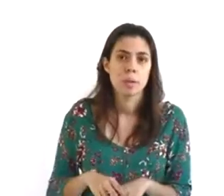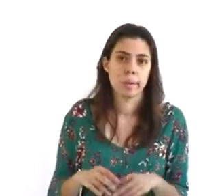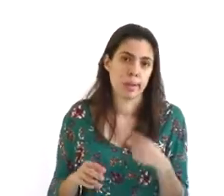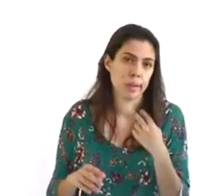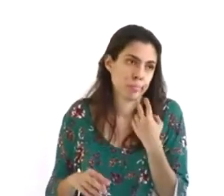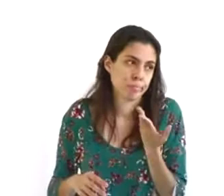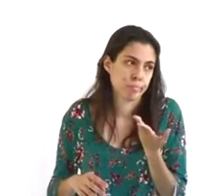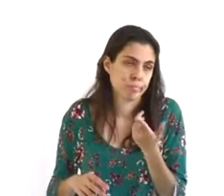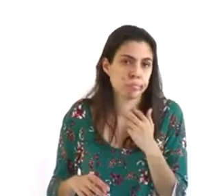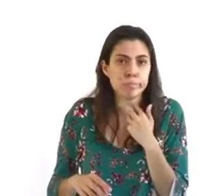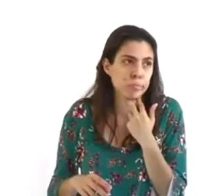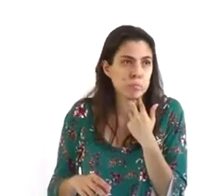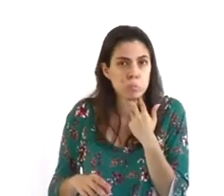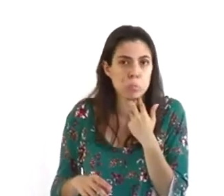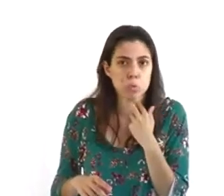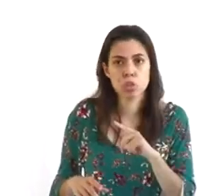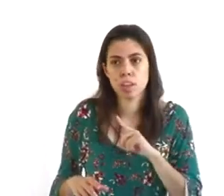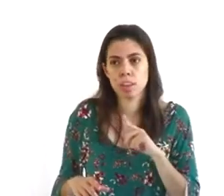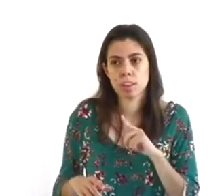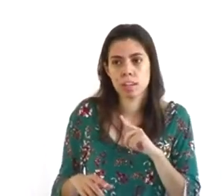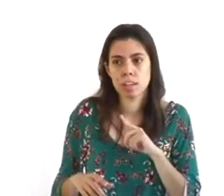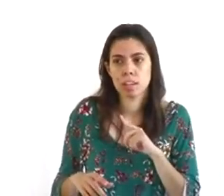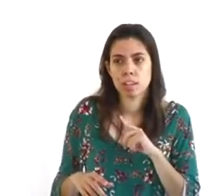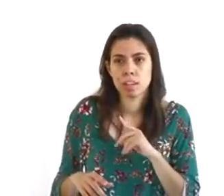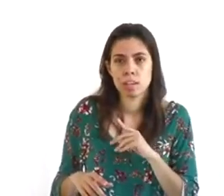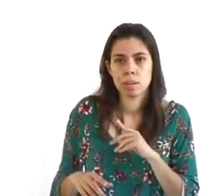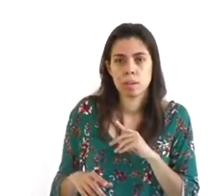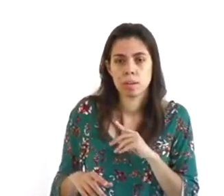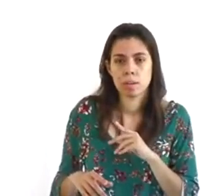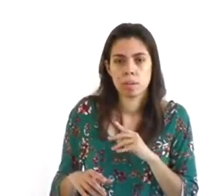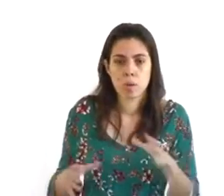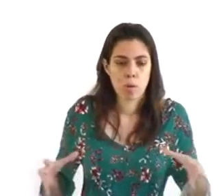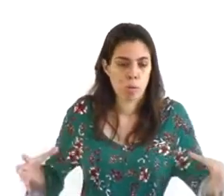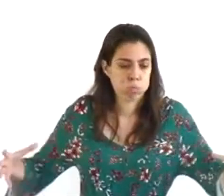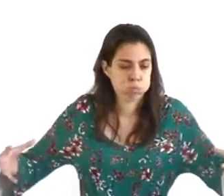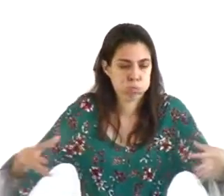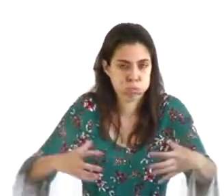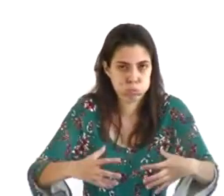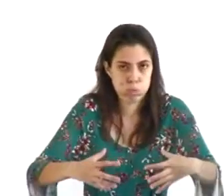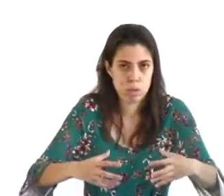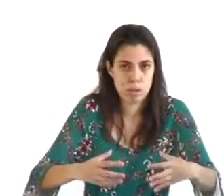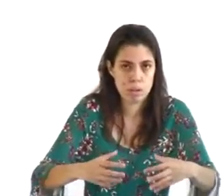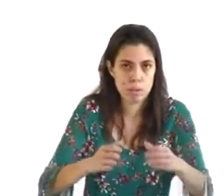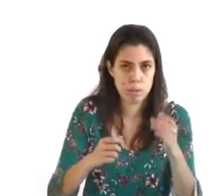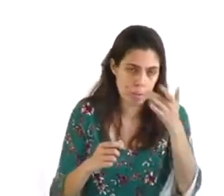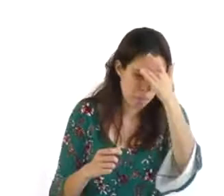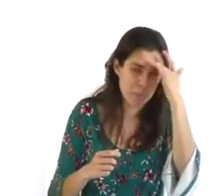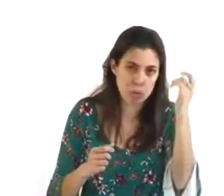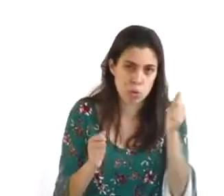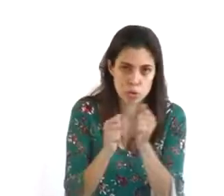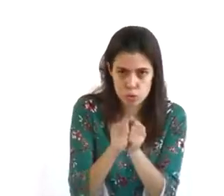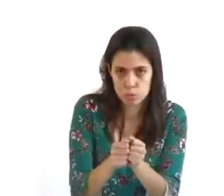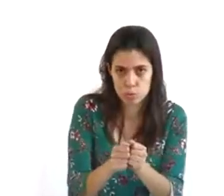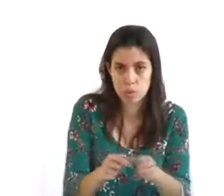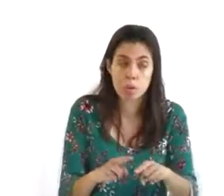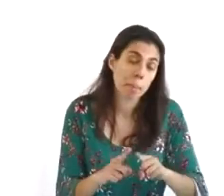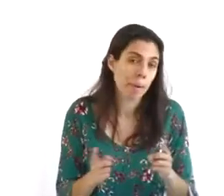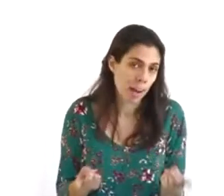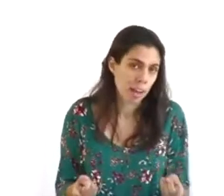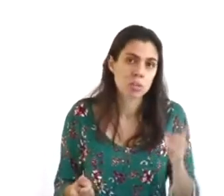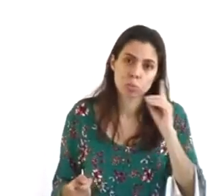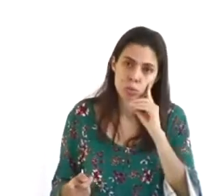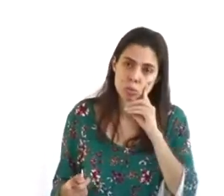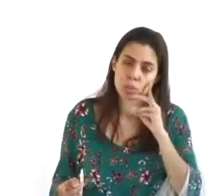banquetes. Mas é uma pena que ao longo desses 400 anos que está completando este ano, a instituição desse Dia Nacional de Ação de Graças,